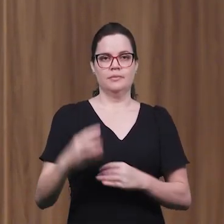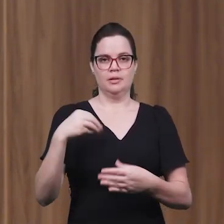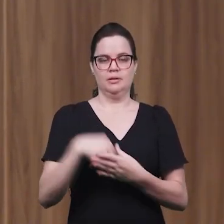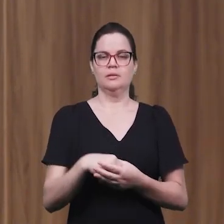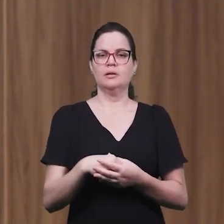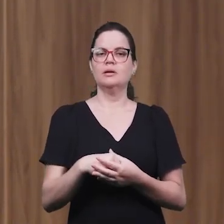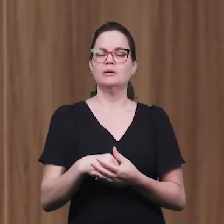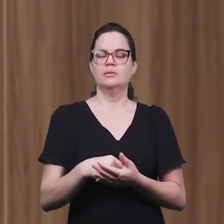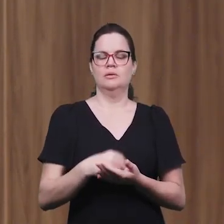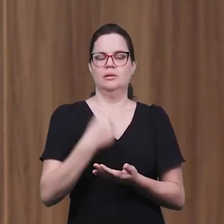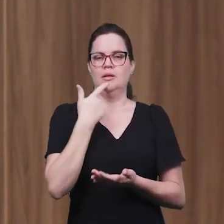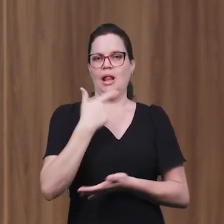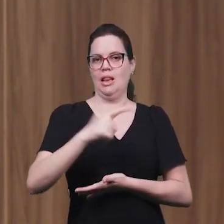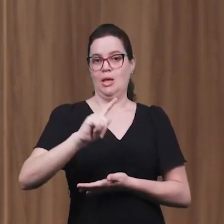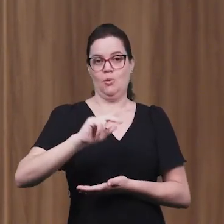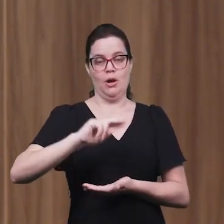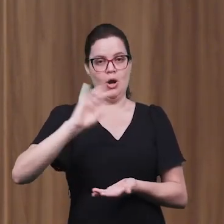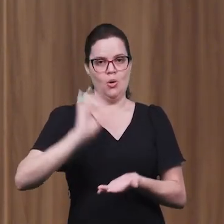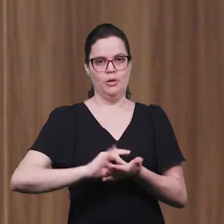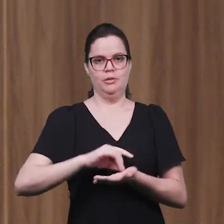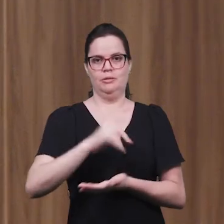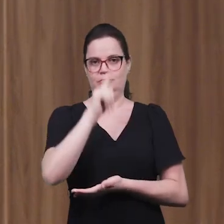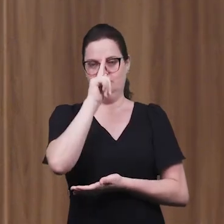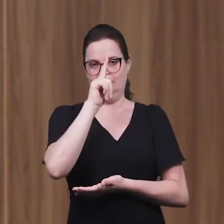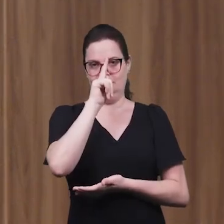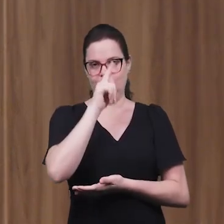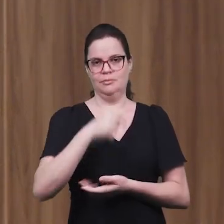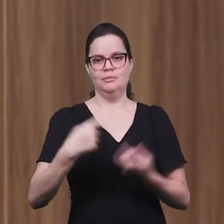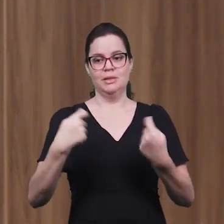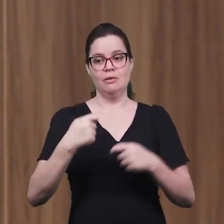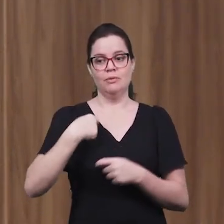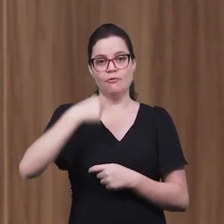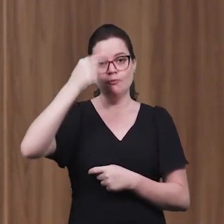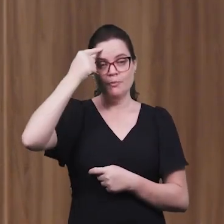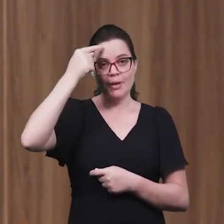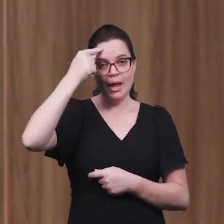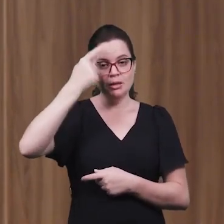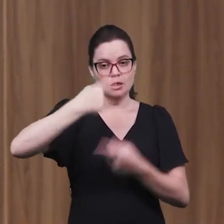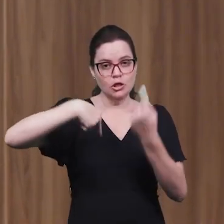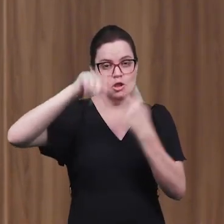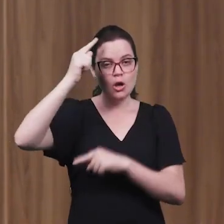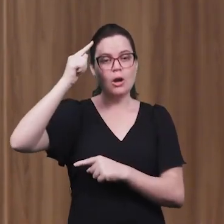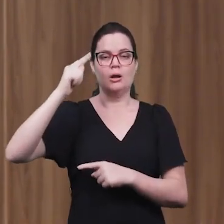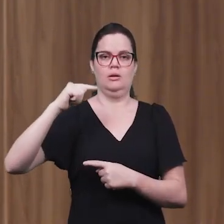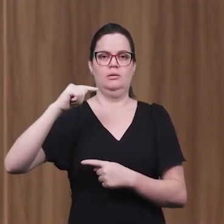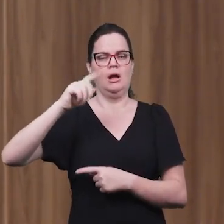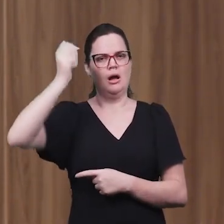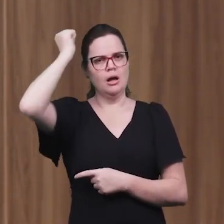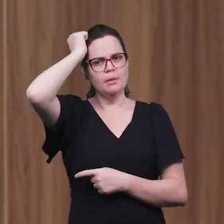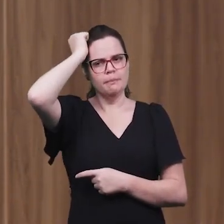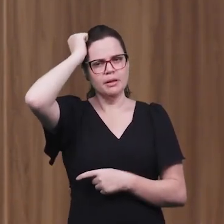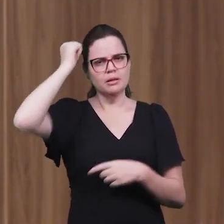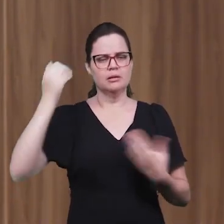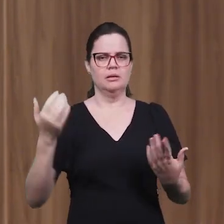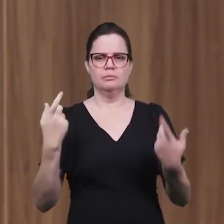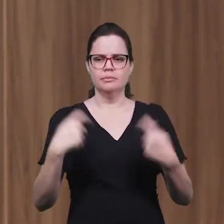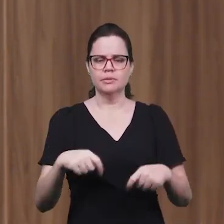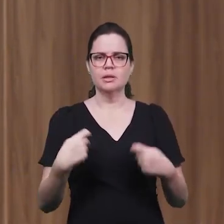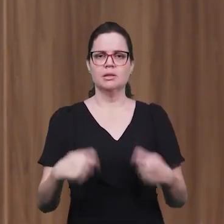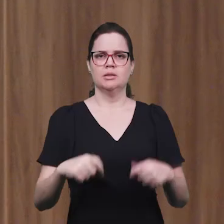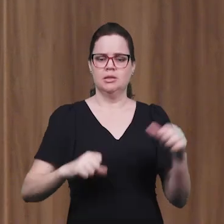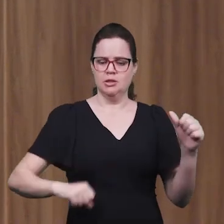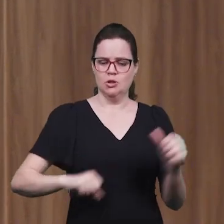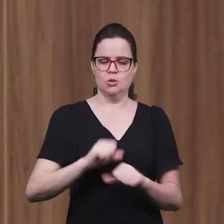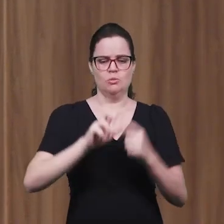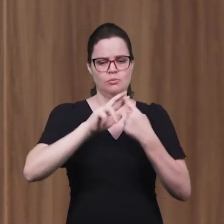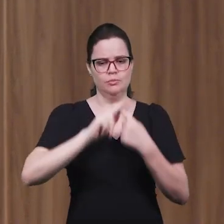grega, no original, significa mudar de ideia, ou melhor se aplica, converter-se. Um